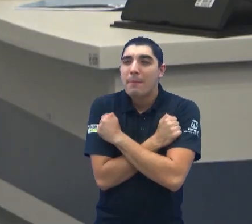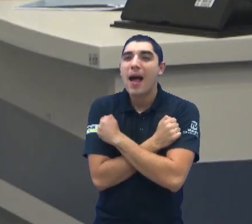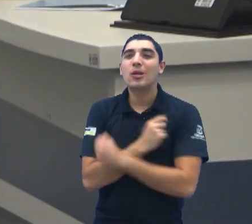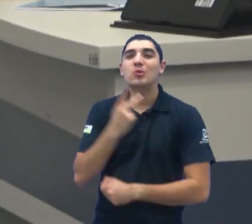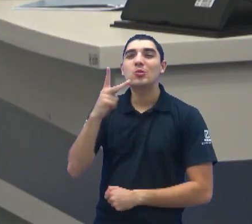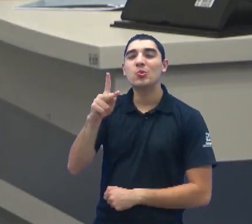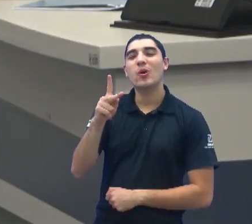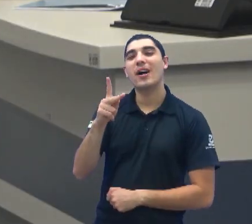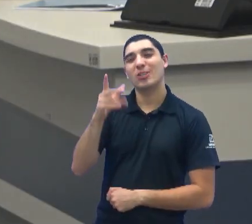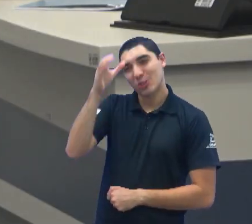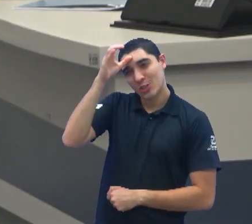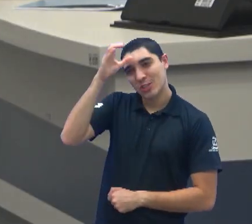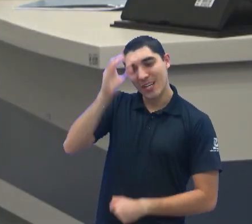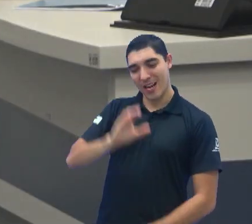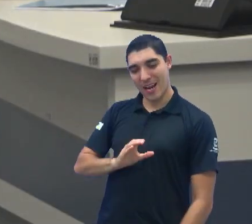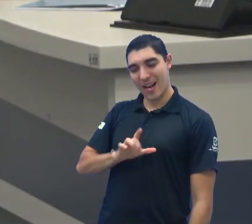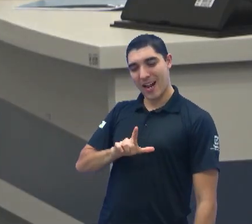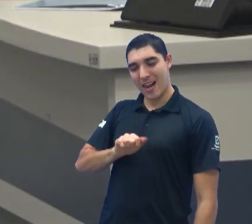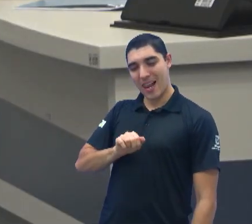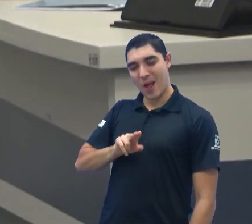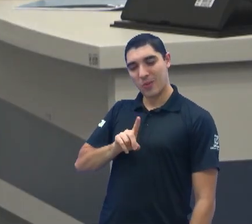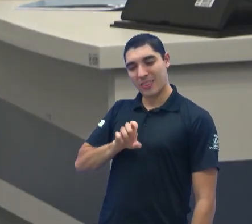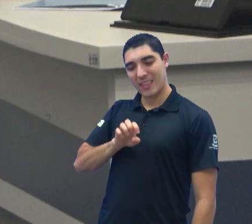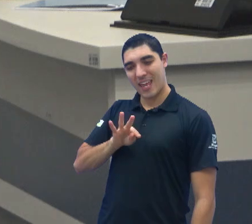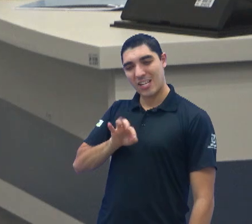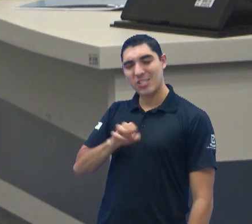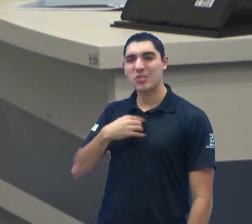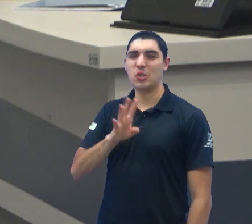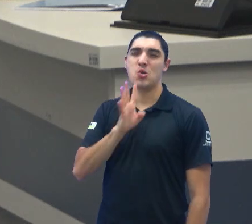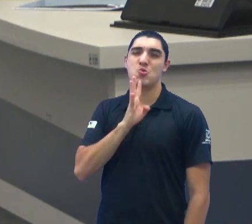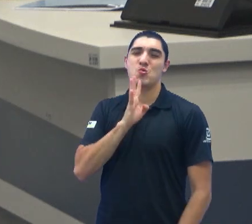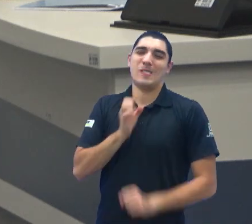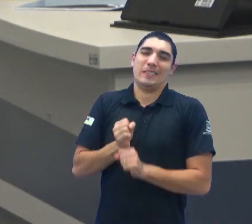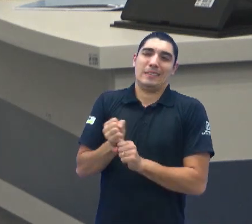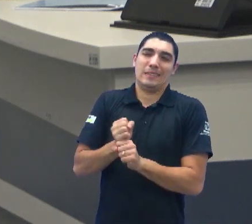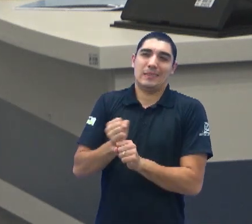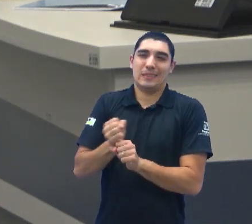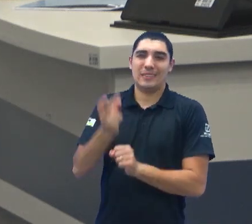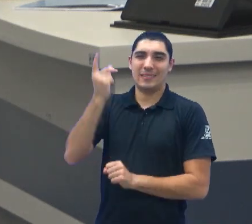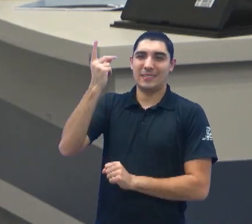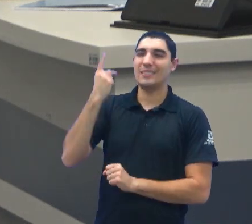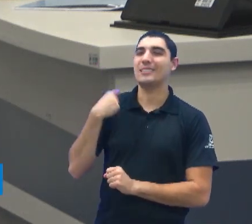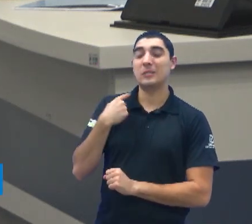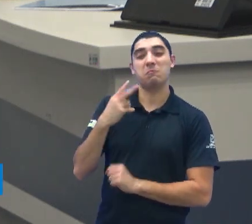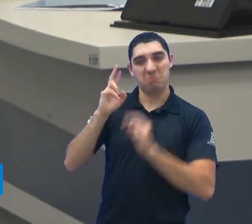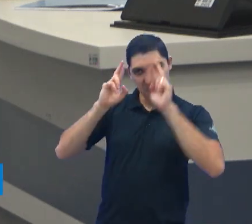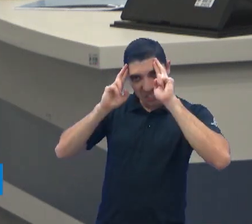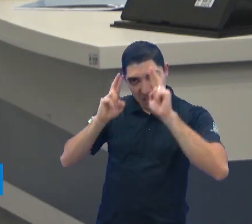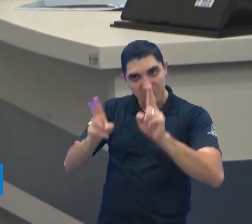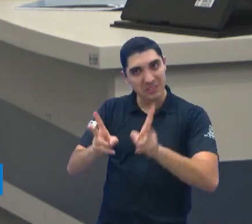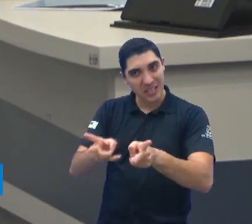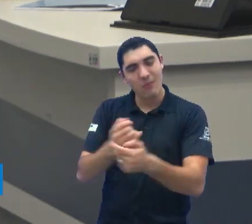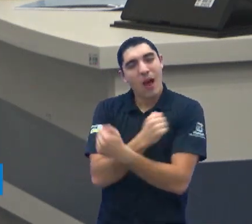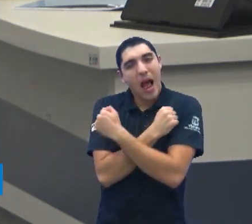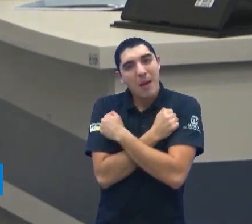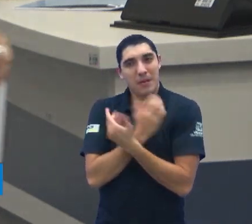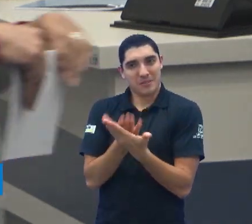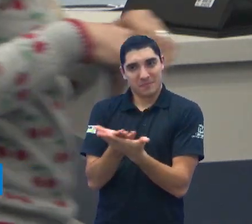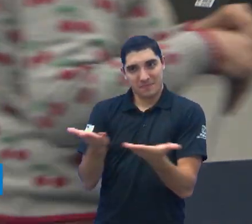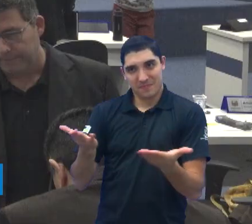eu conheço há muitos anos, uma pessoa que a gente tem o maior respeito. Um abraço para vocês.